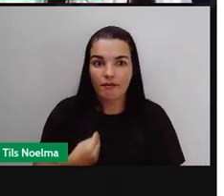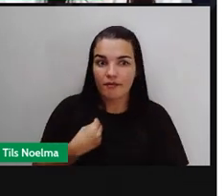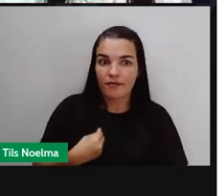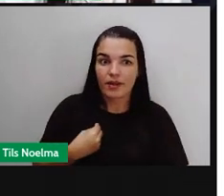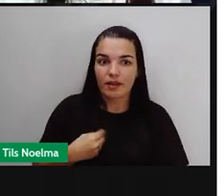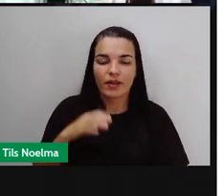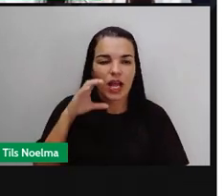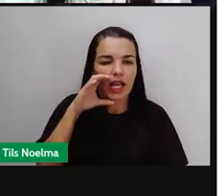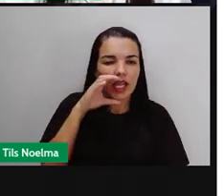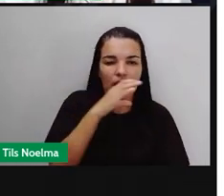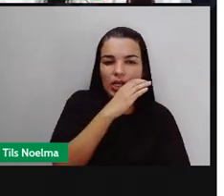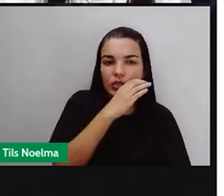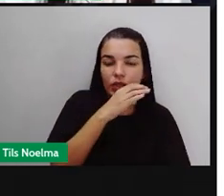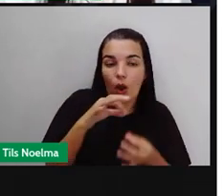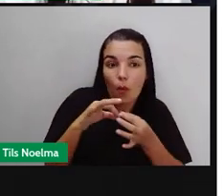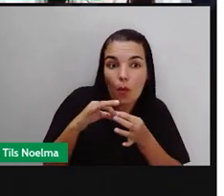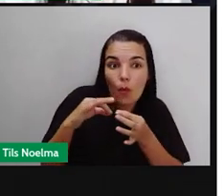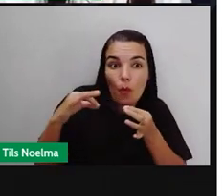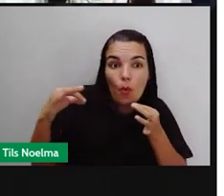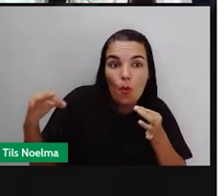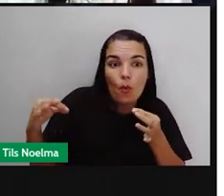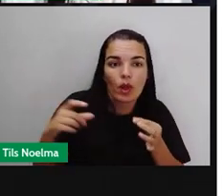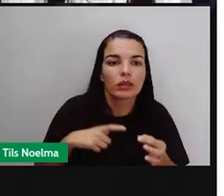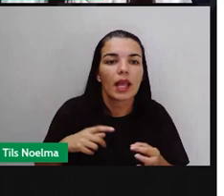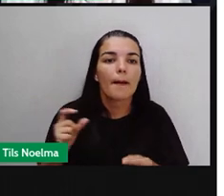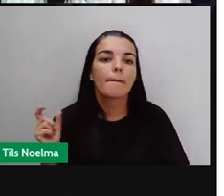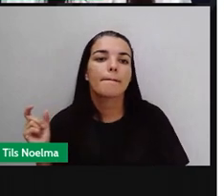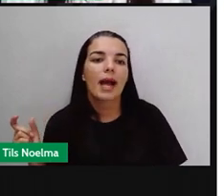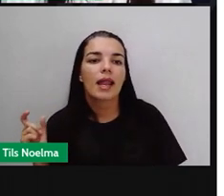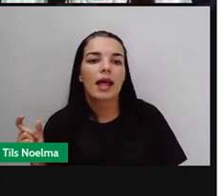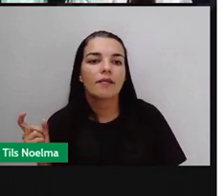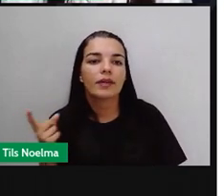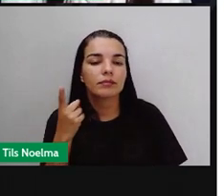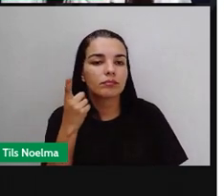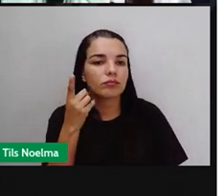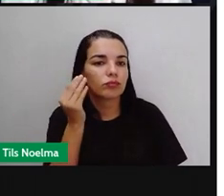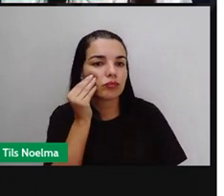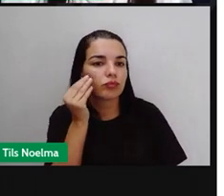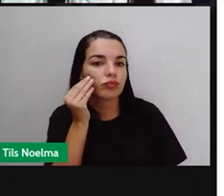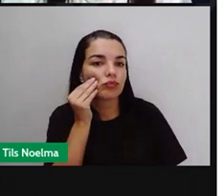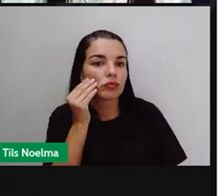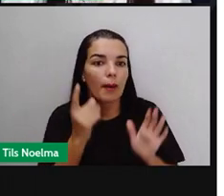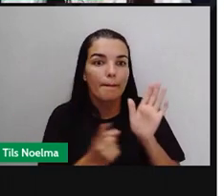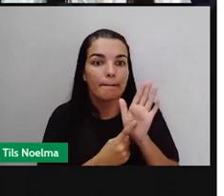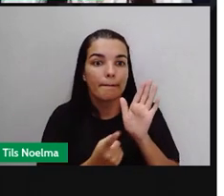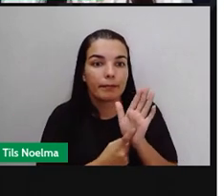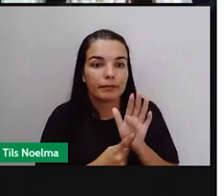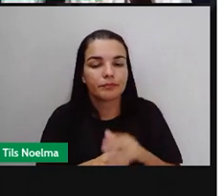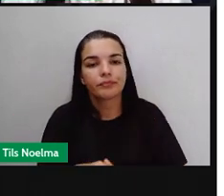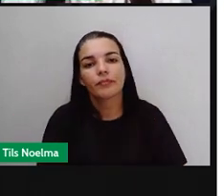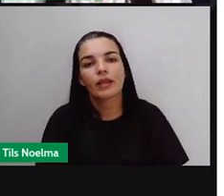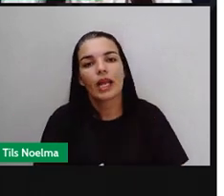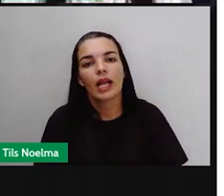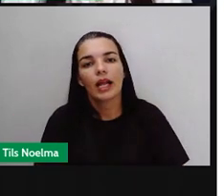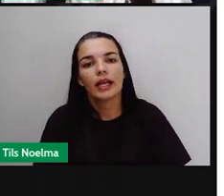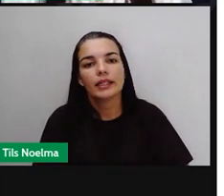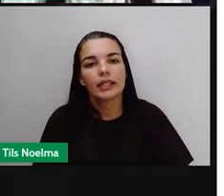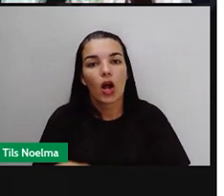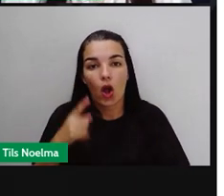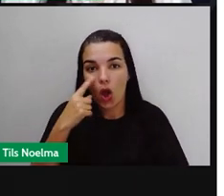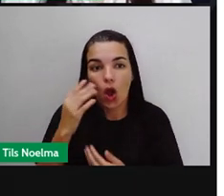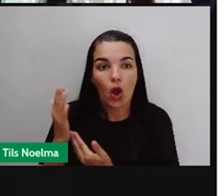vivas, longo. São palavras aí que estão destacadas. E o que que são essas